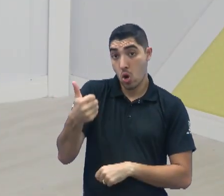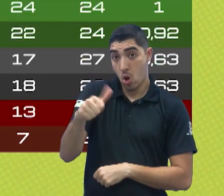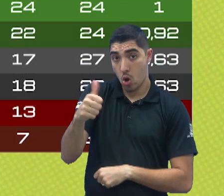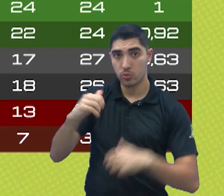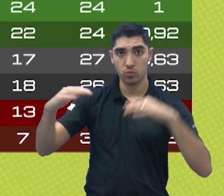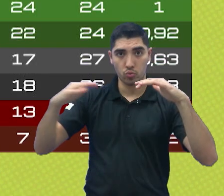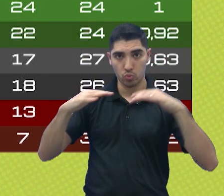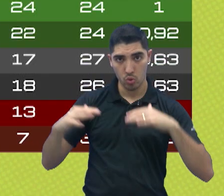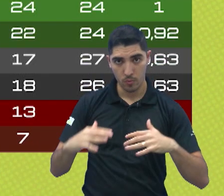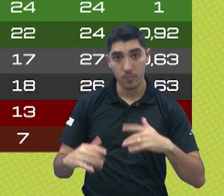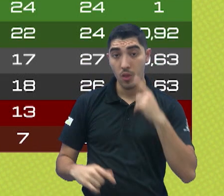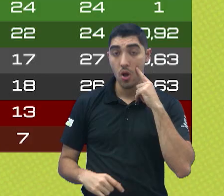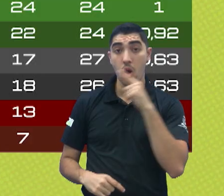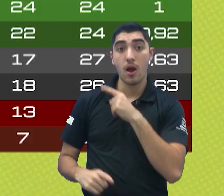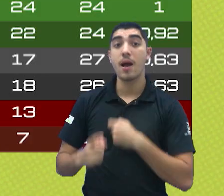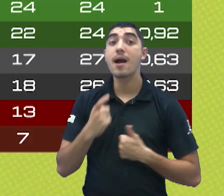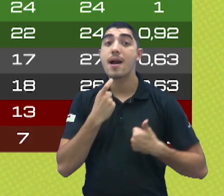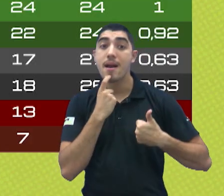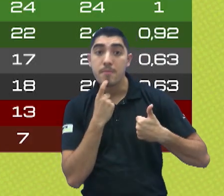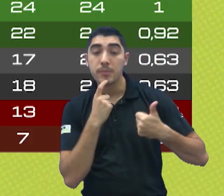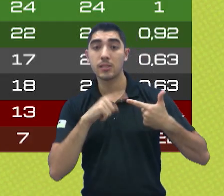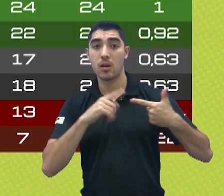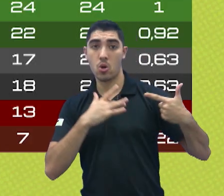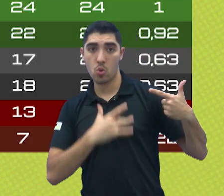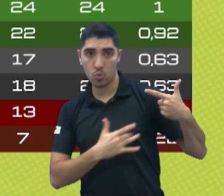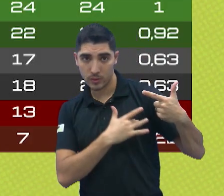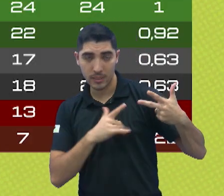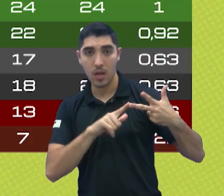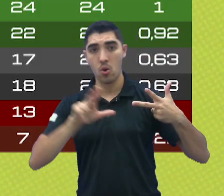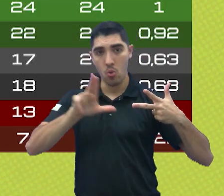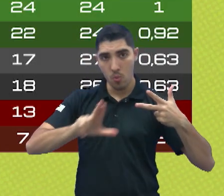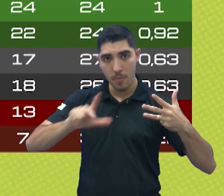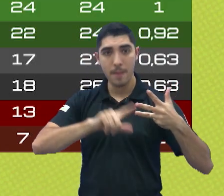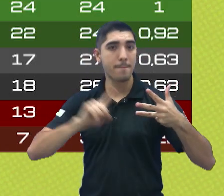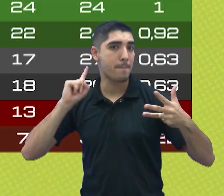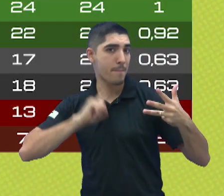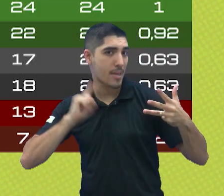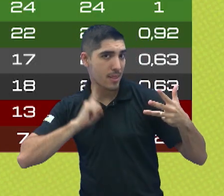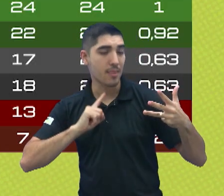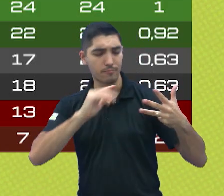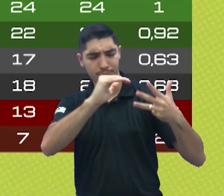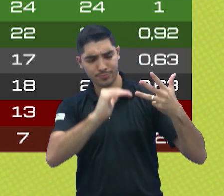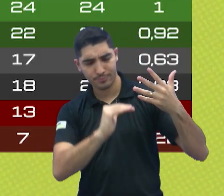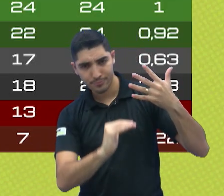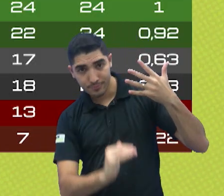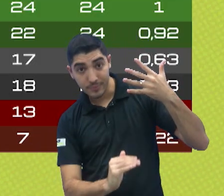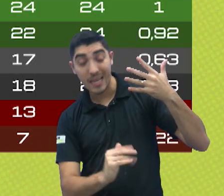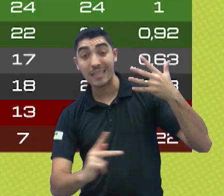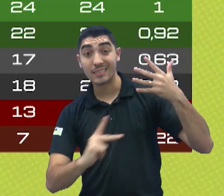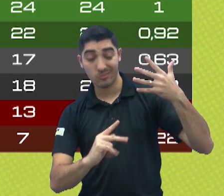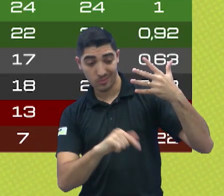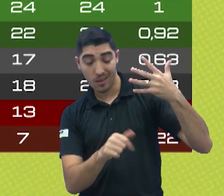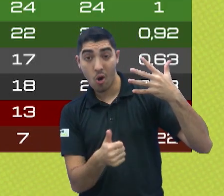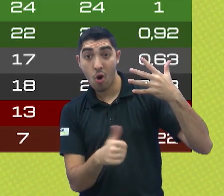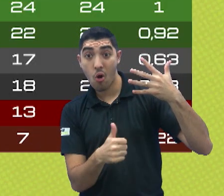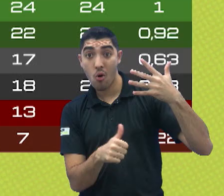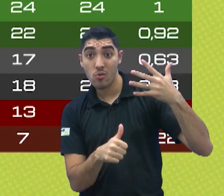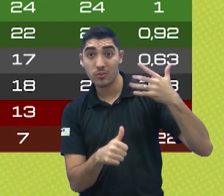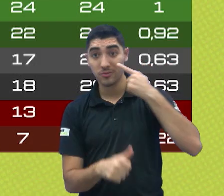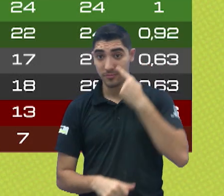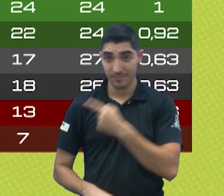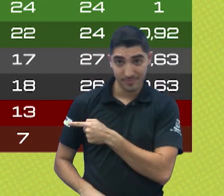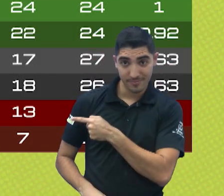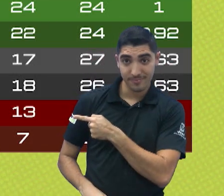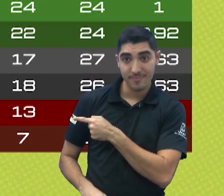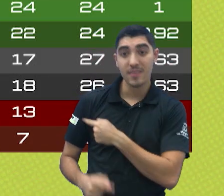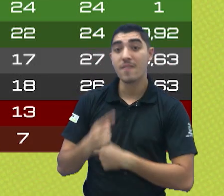resolvido. Campinas é o líder, seguido pelo Cruzeiro, Praia Clube, Minas, indo lá para baixo. São José, o 11º, dentro da zona de rebaixamento,